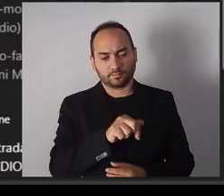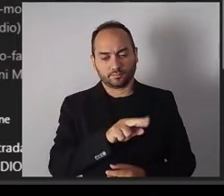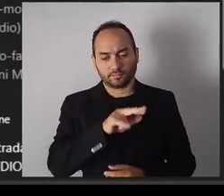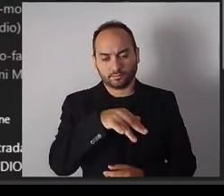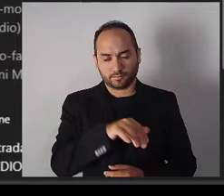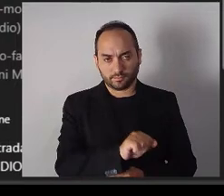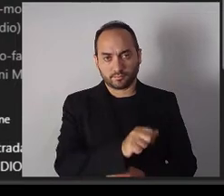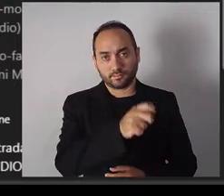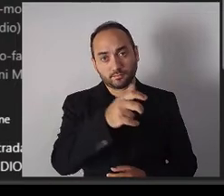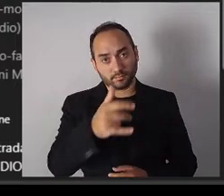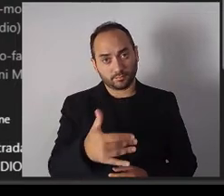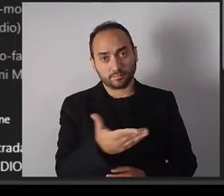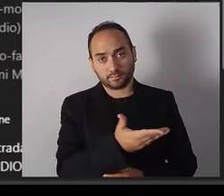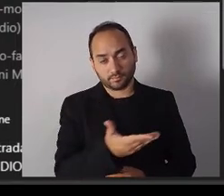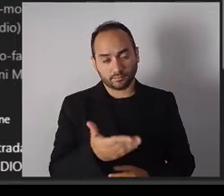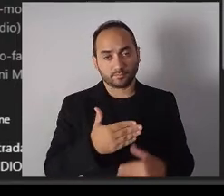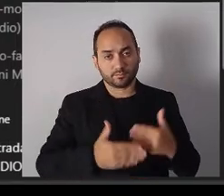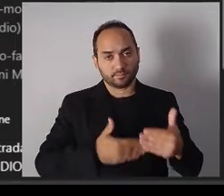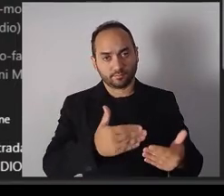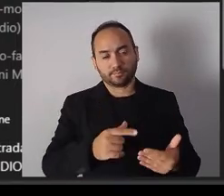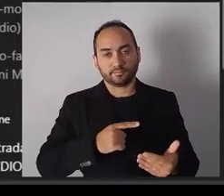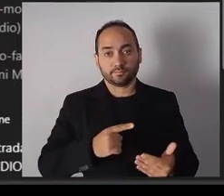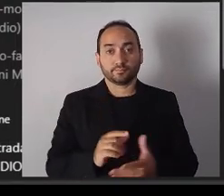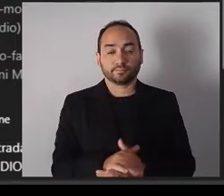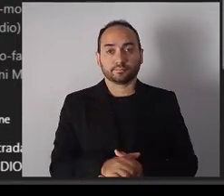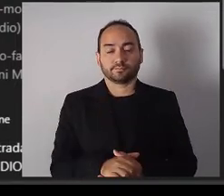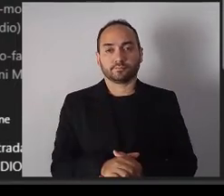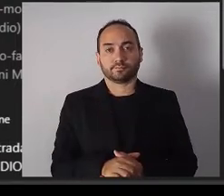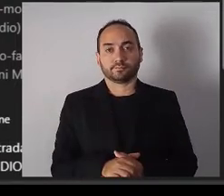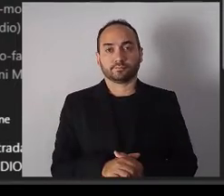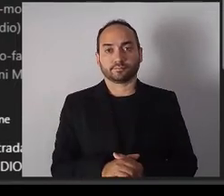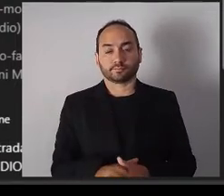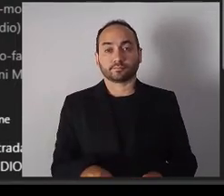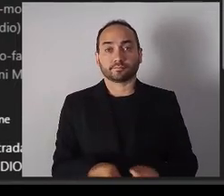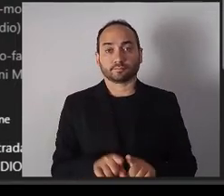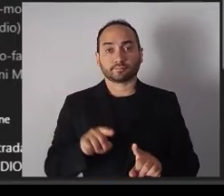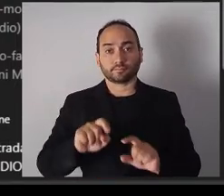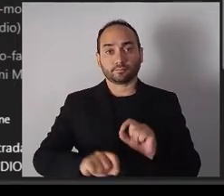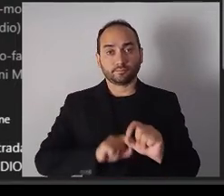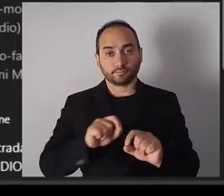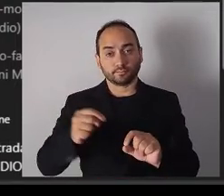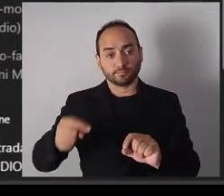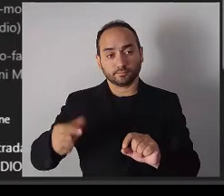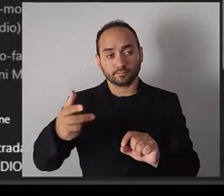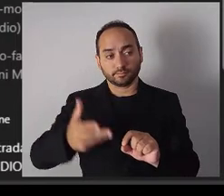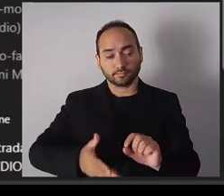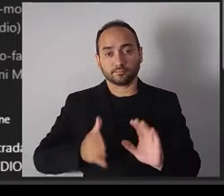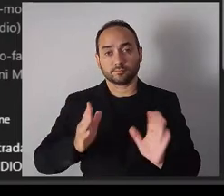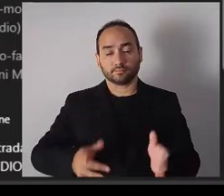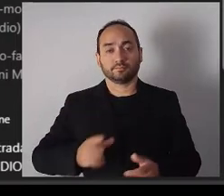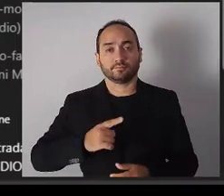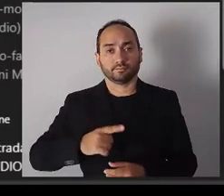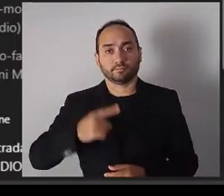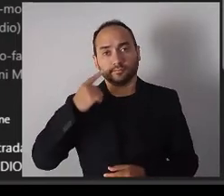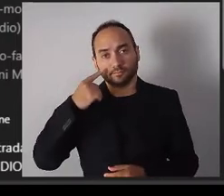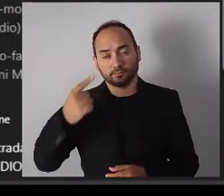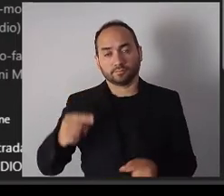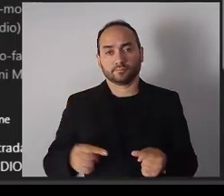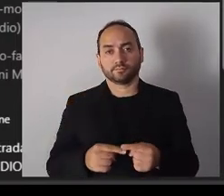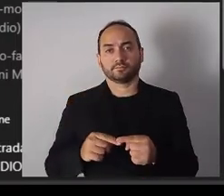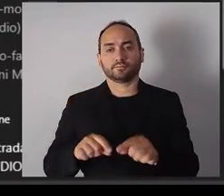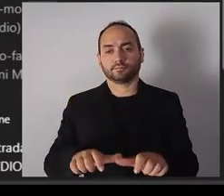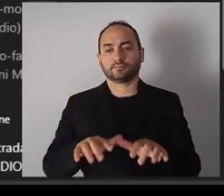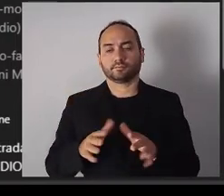a representação processual do deputado Evandro. E além de que a causa já é do conhecimento da corte, como bem levantou a